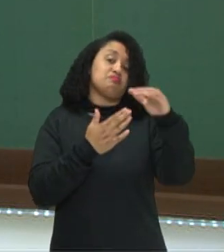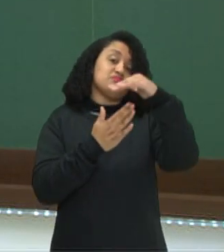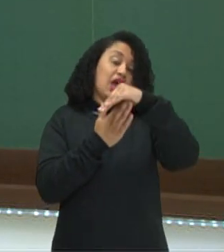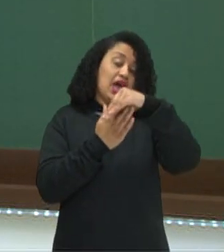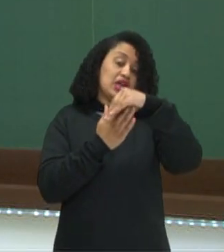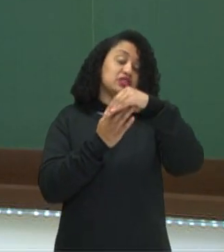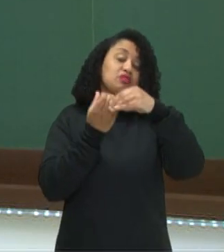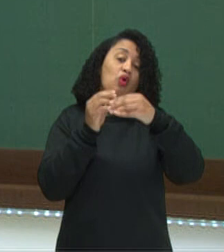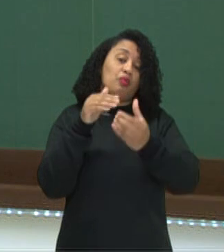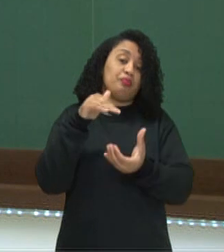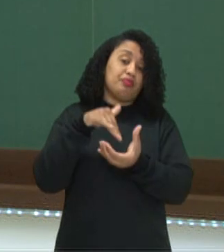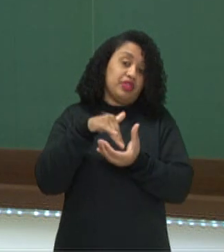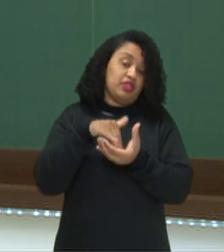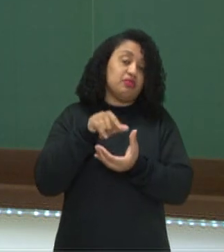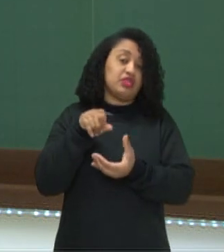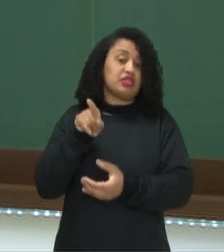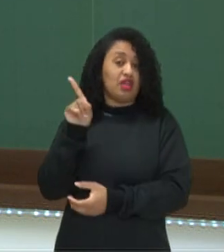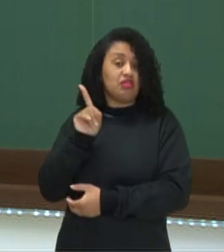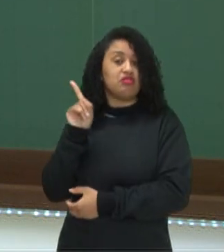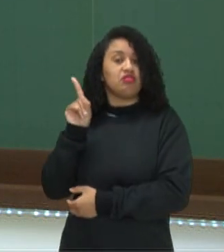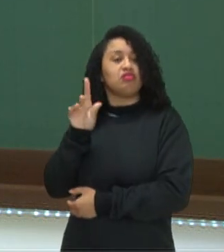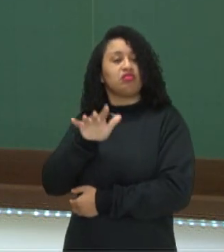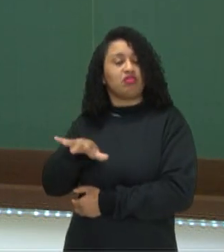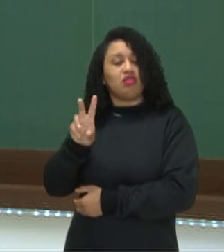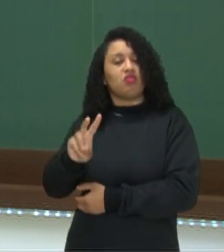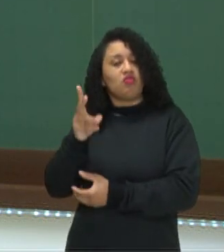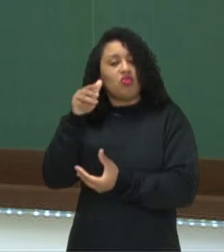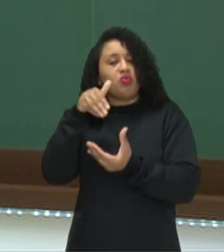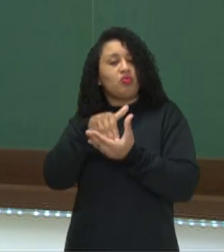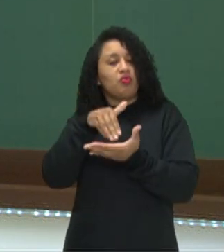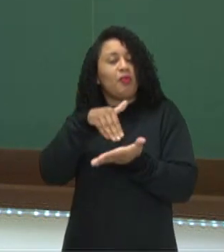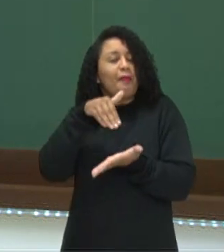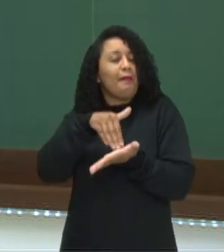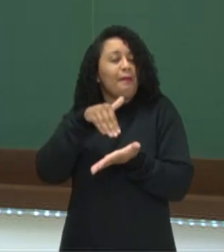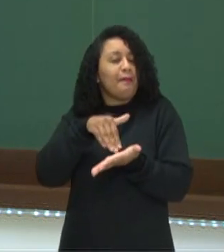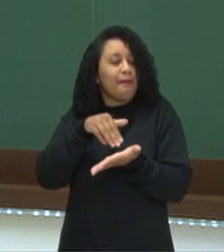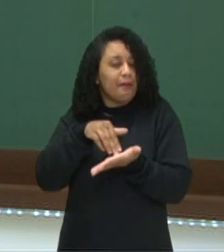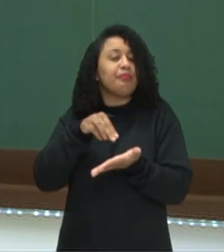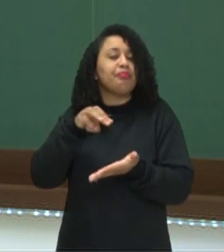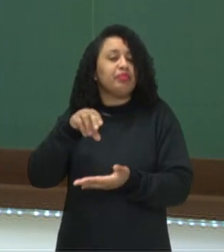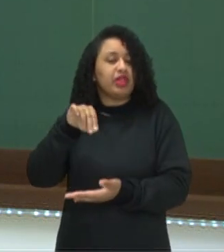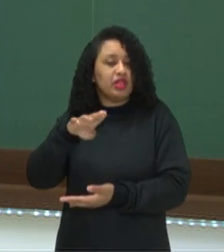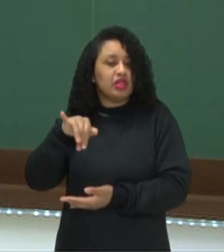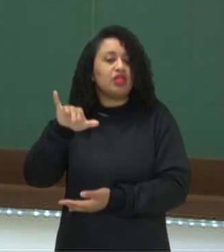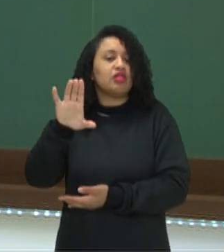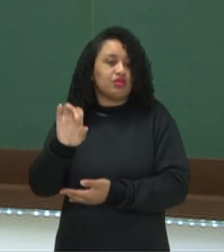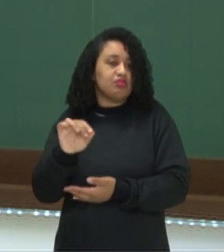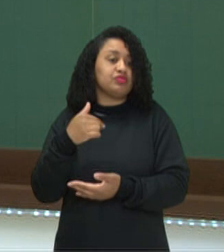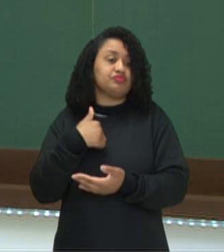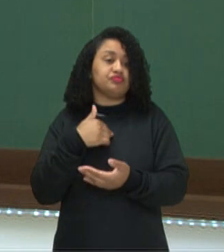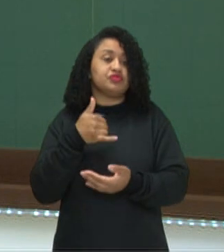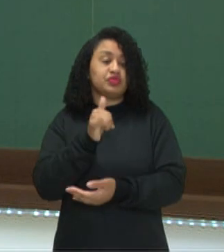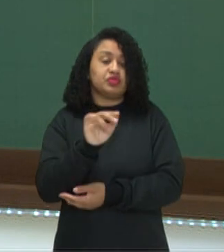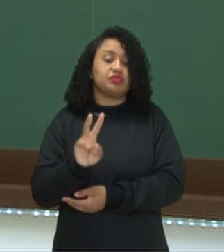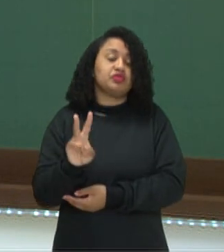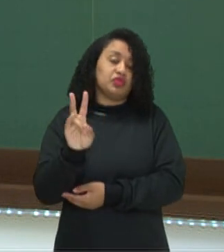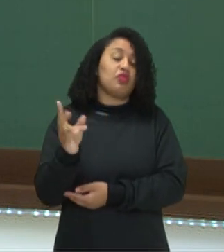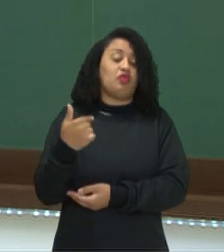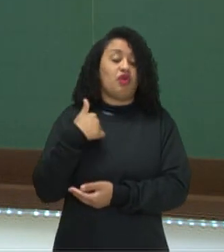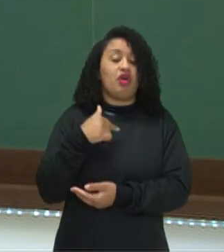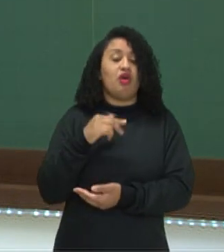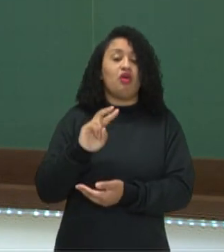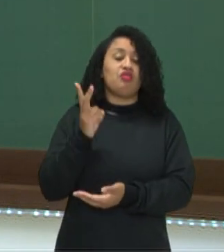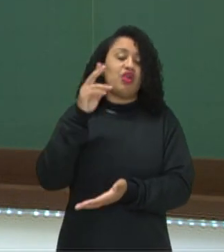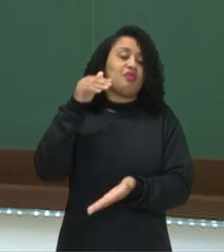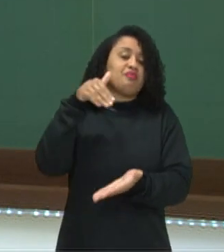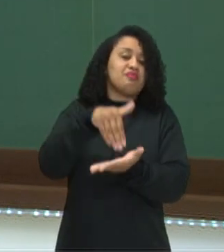mínimo. Nesse caso, seria o quê? O valor de mínimo. O y-vértice determina o menor valor